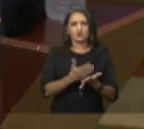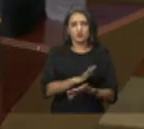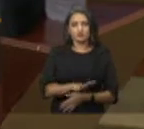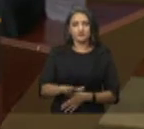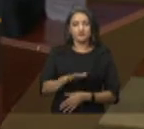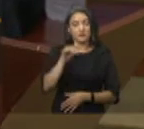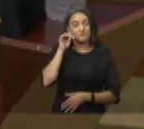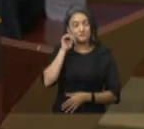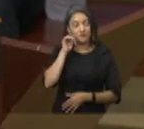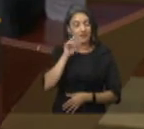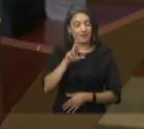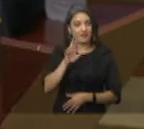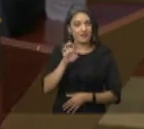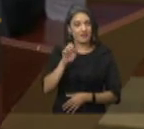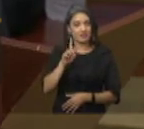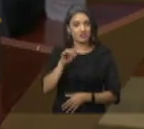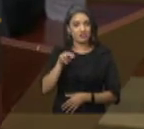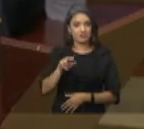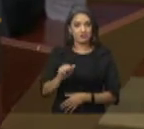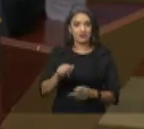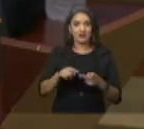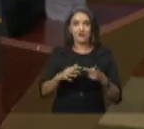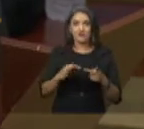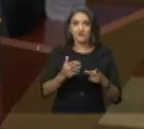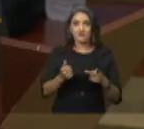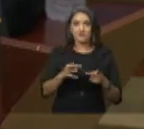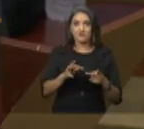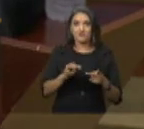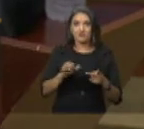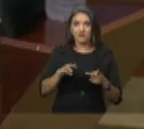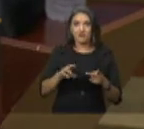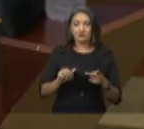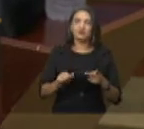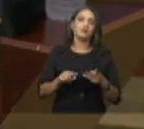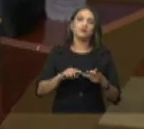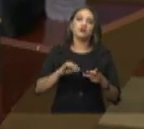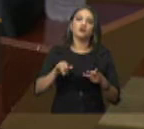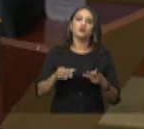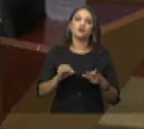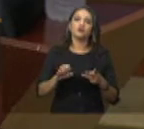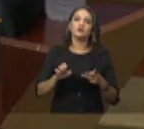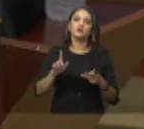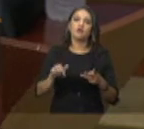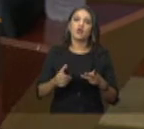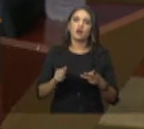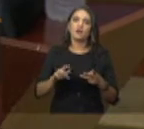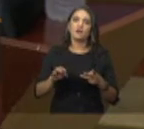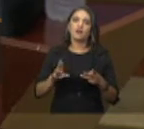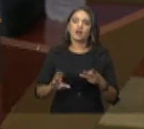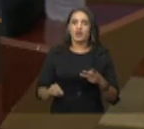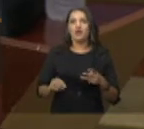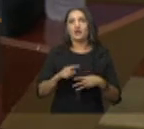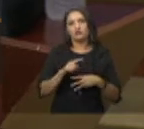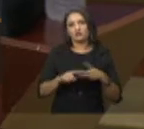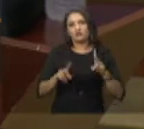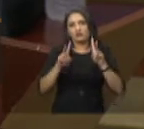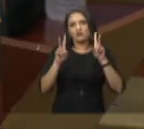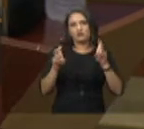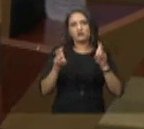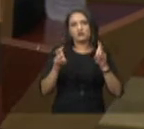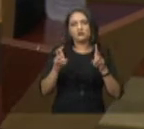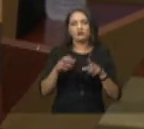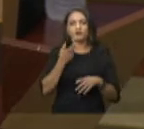Regina Célia Dias Fátima Pereira e José Alberto Correia creche igualdade de gênero e o direito